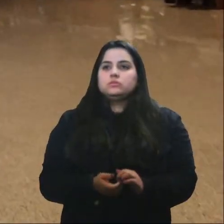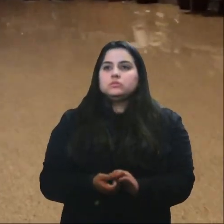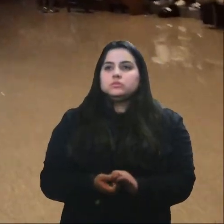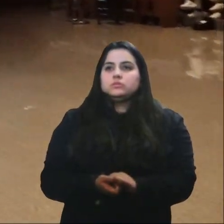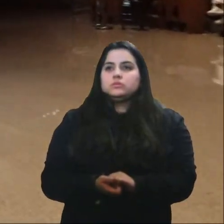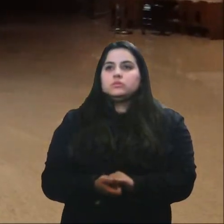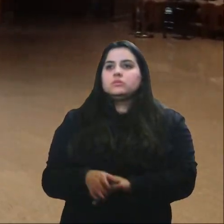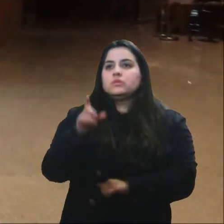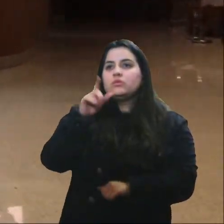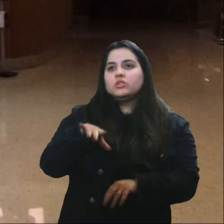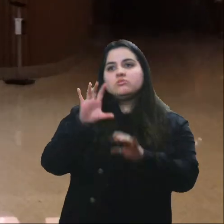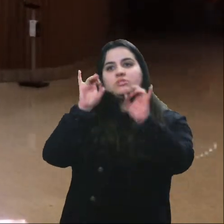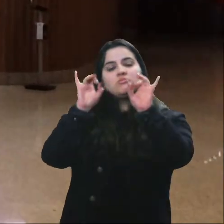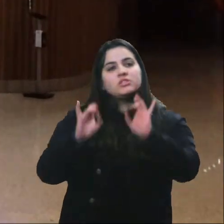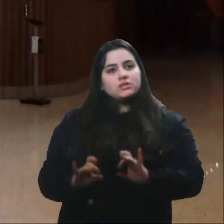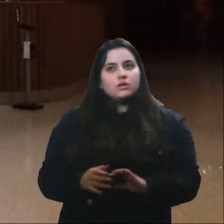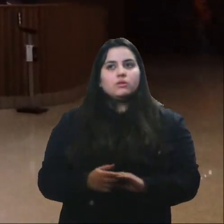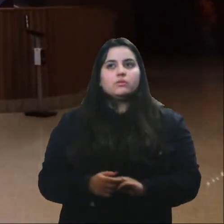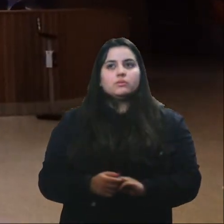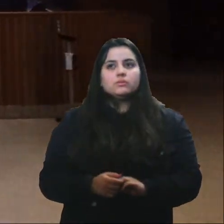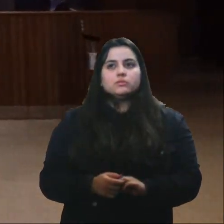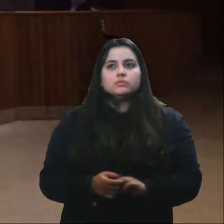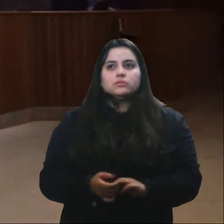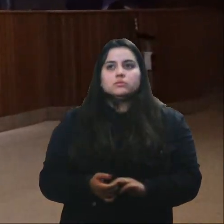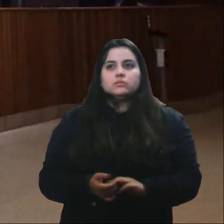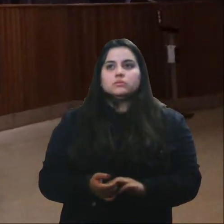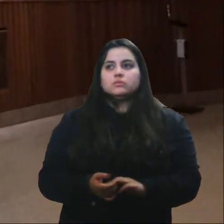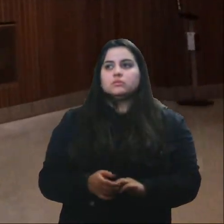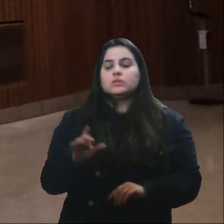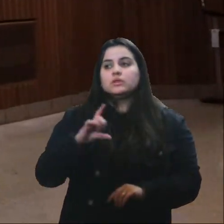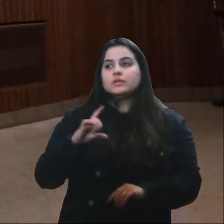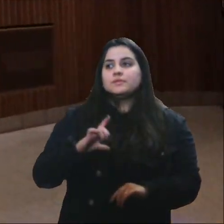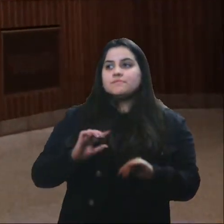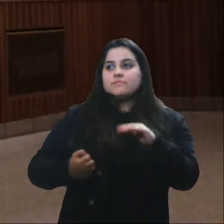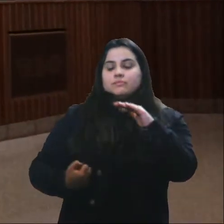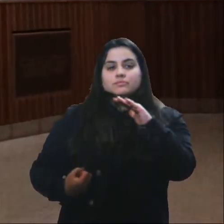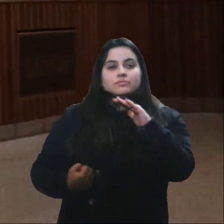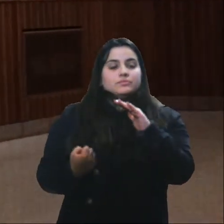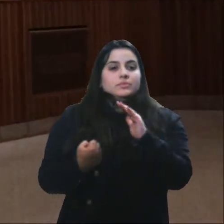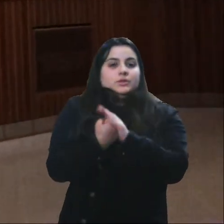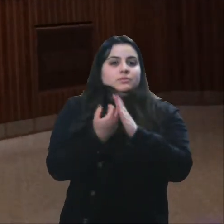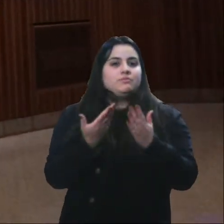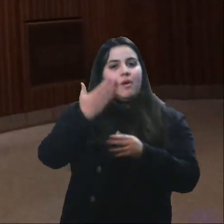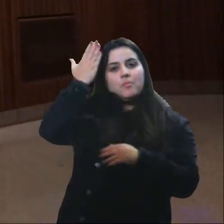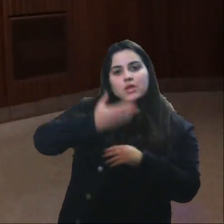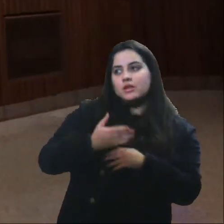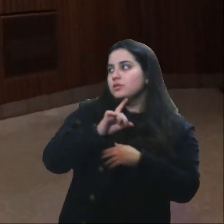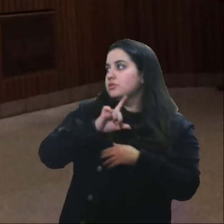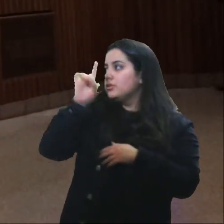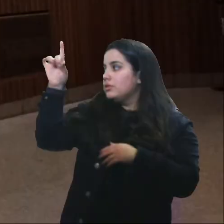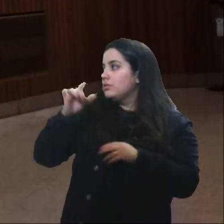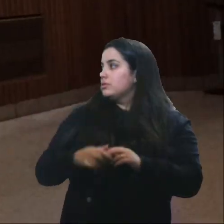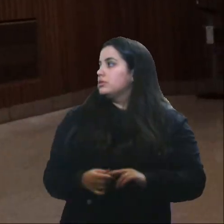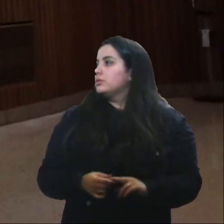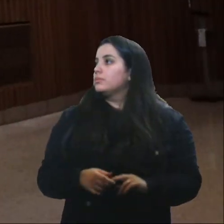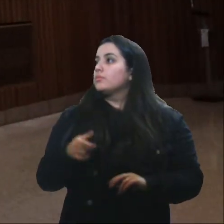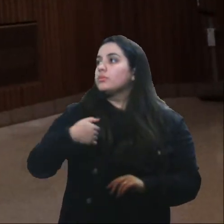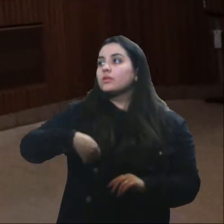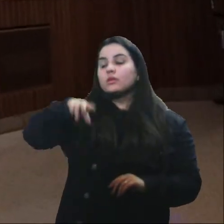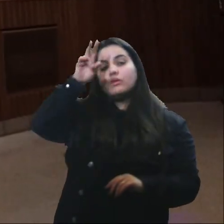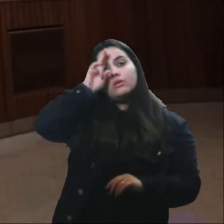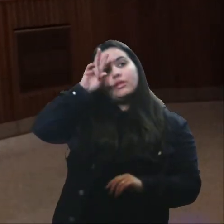foi tão especial ser tomado pela presença de Deus. Eu lembro